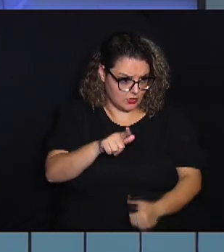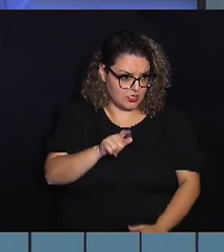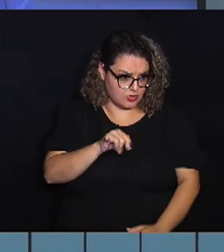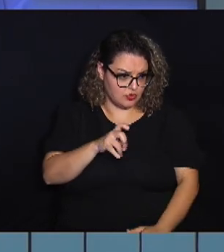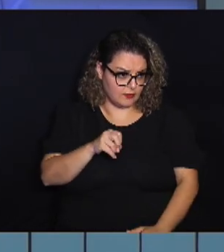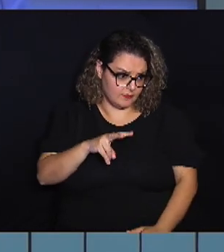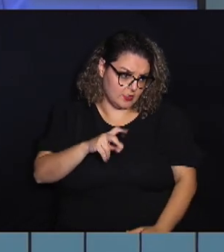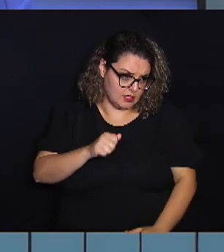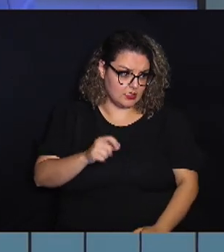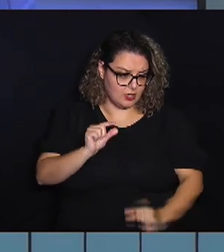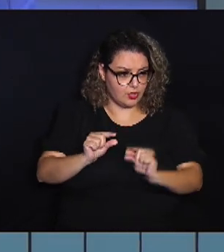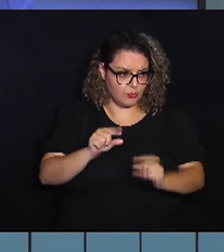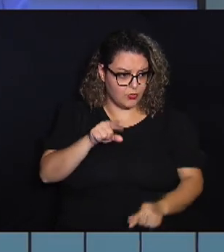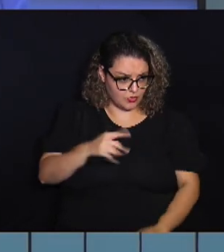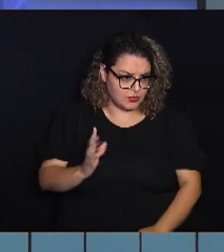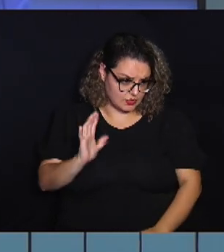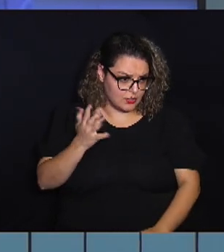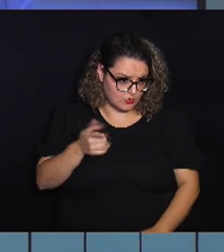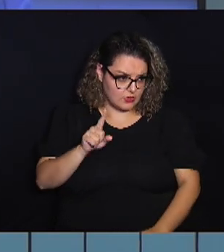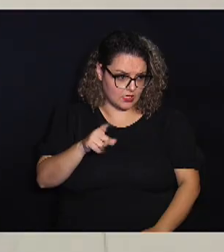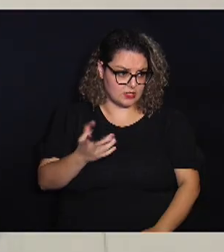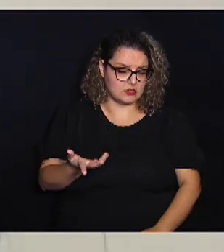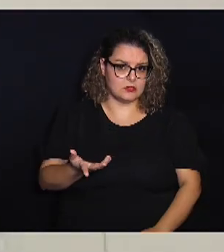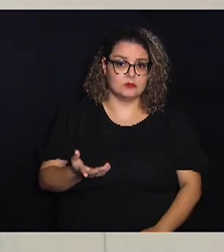que é um pouco isso que acontece, né?